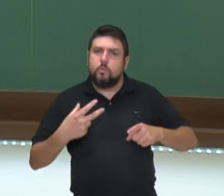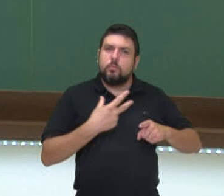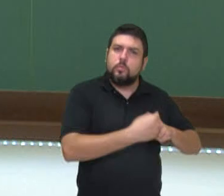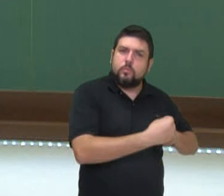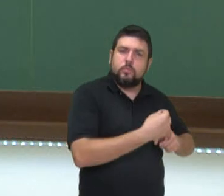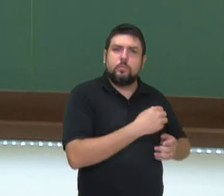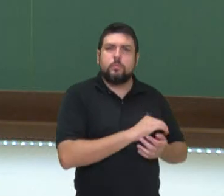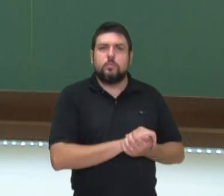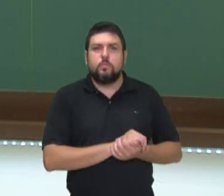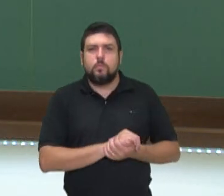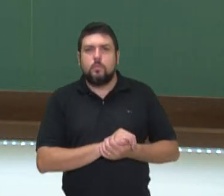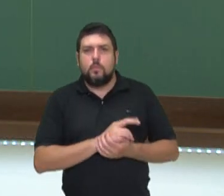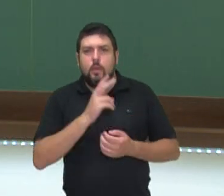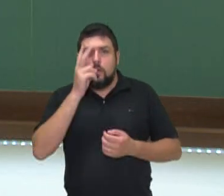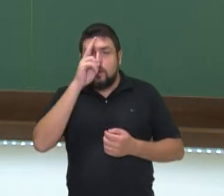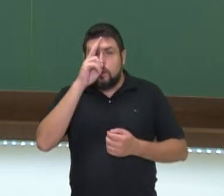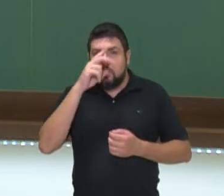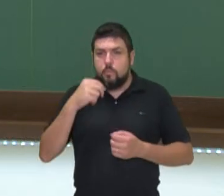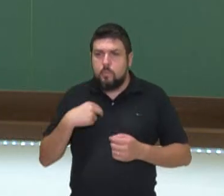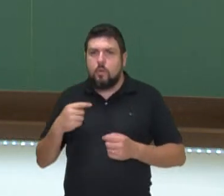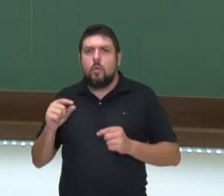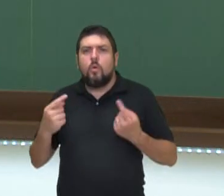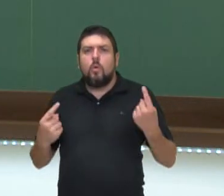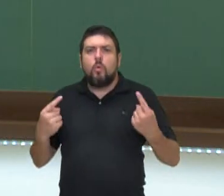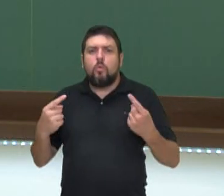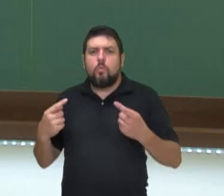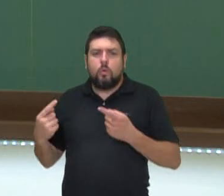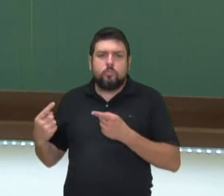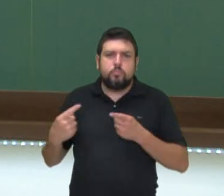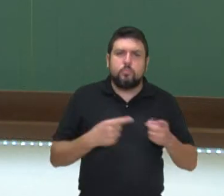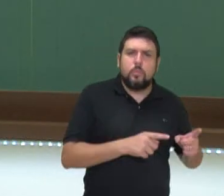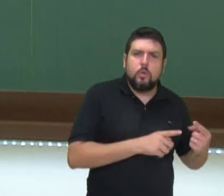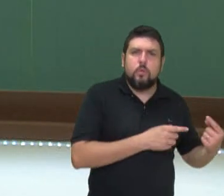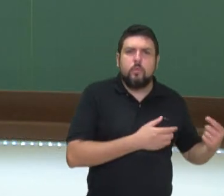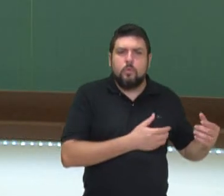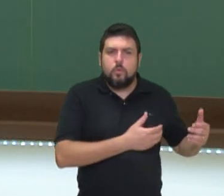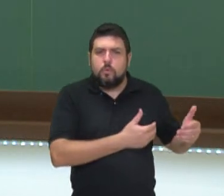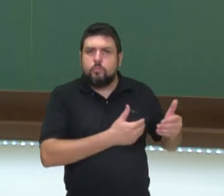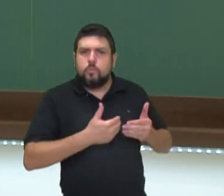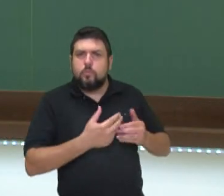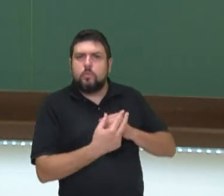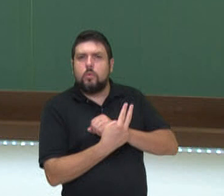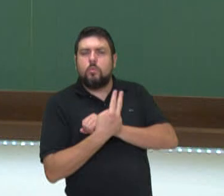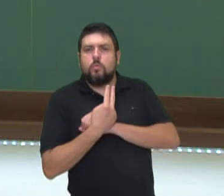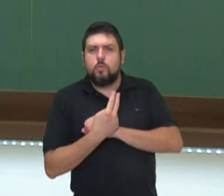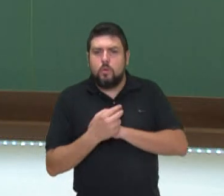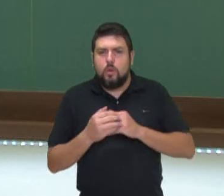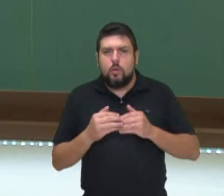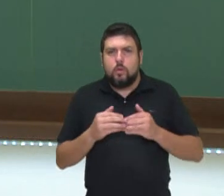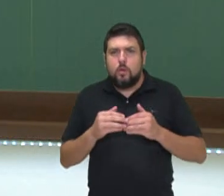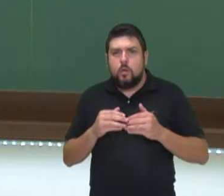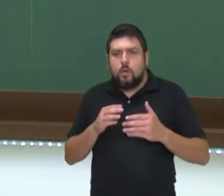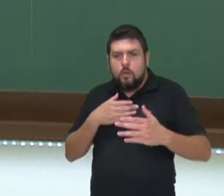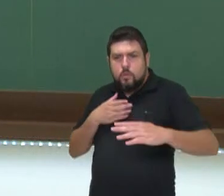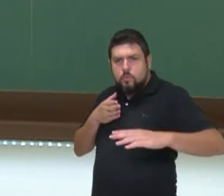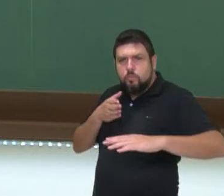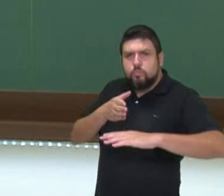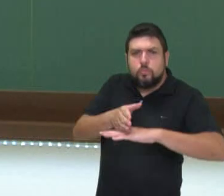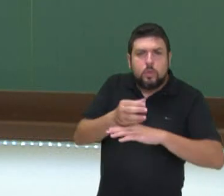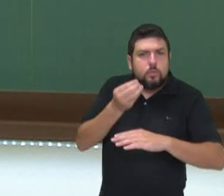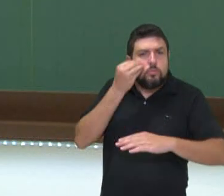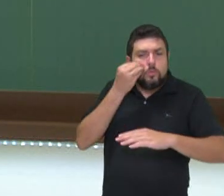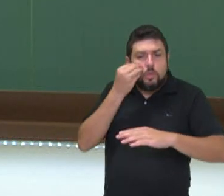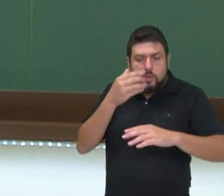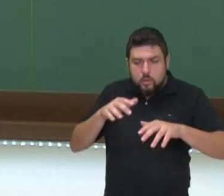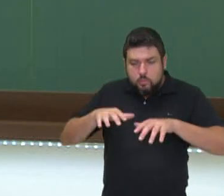lembra sempre do ataque e defesa. Então, ataque eu vou fazer o meu gol e a defesa eu tenho que defender ali